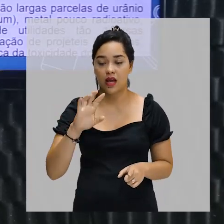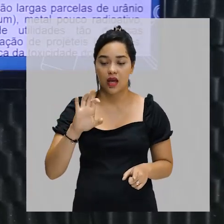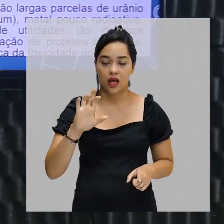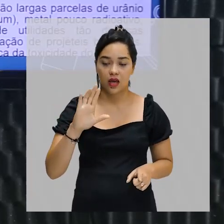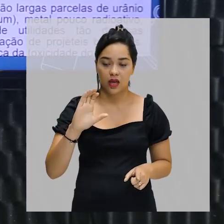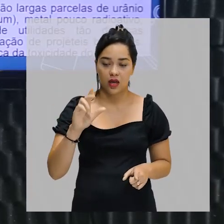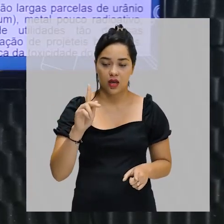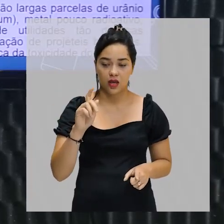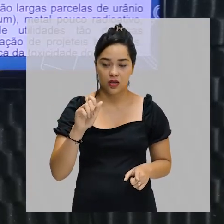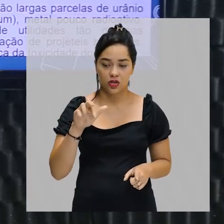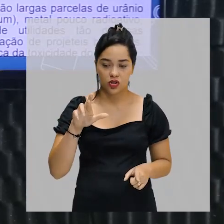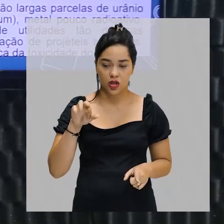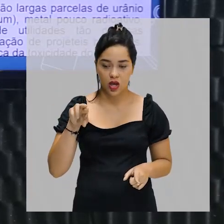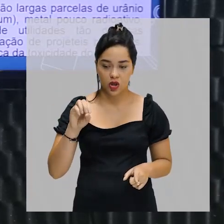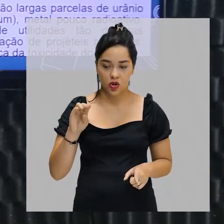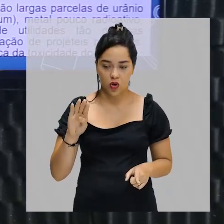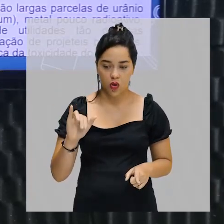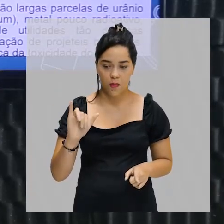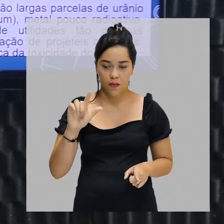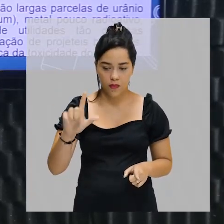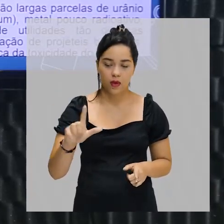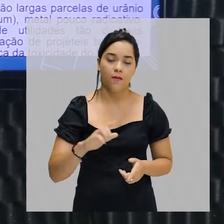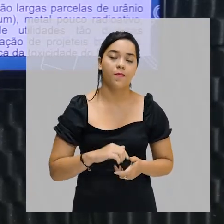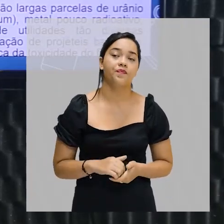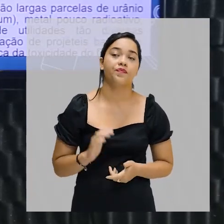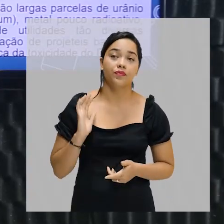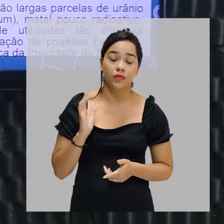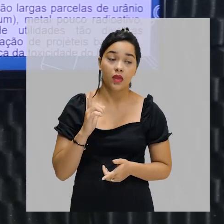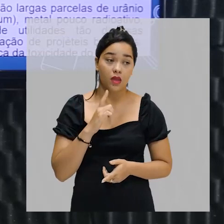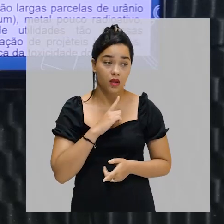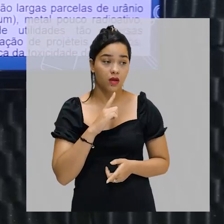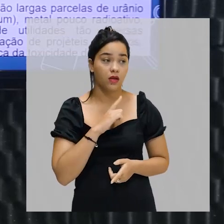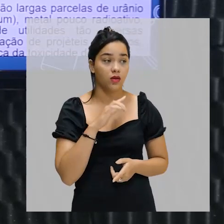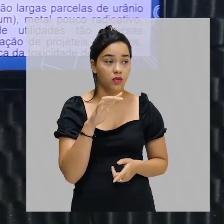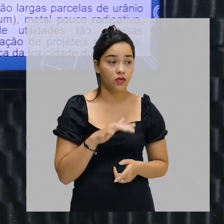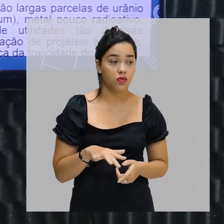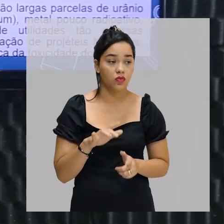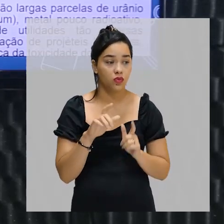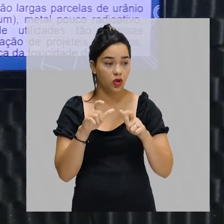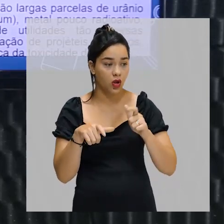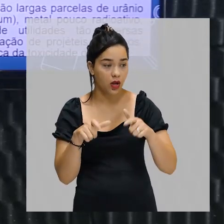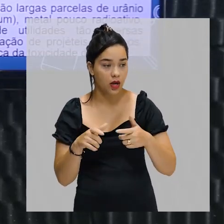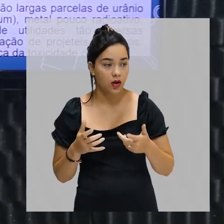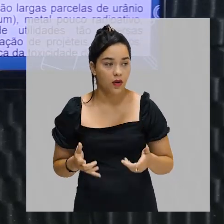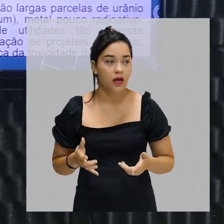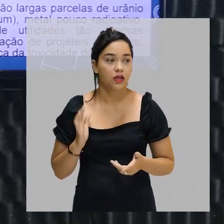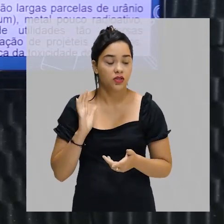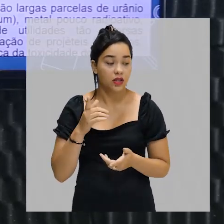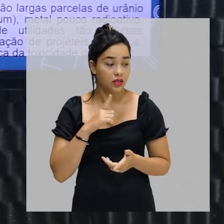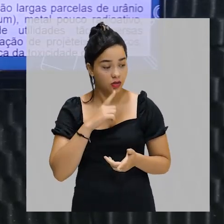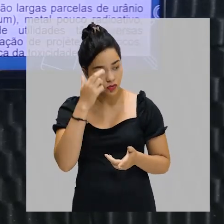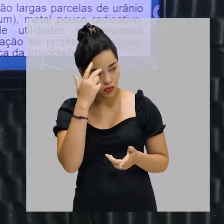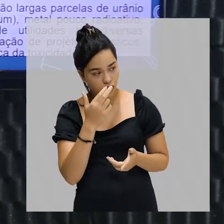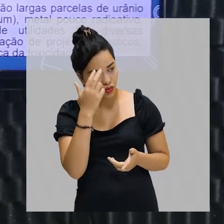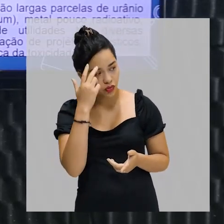por exemplo. Tá, ok? Então ali nós temos um local em que já tem um